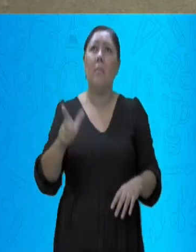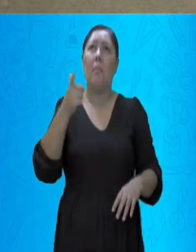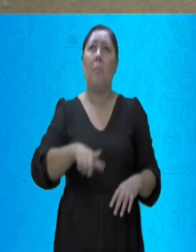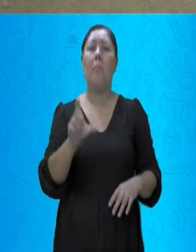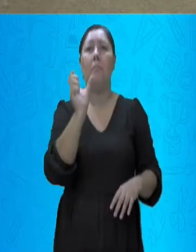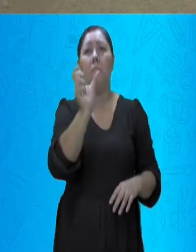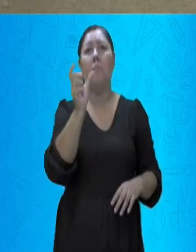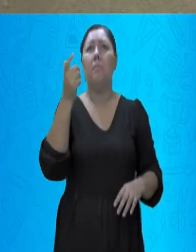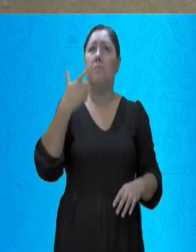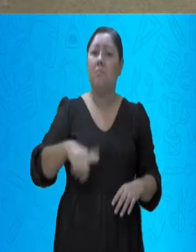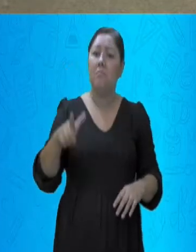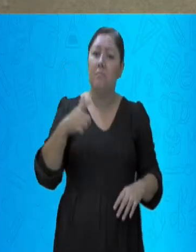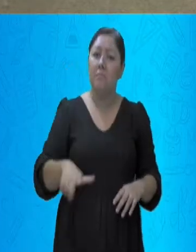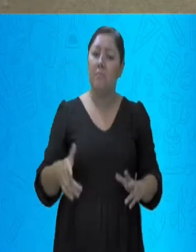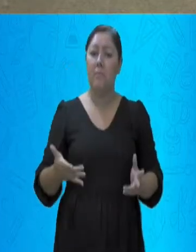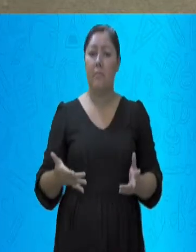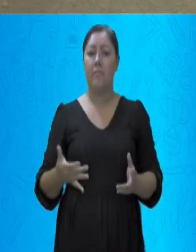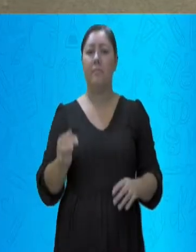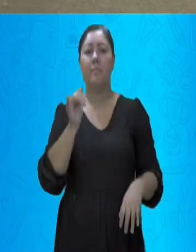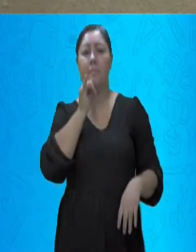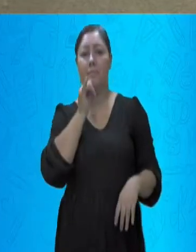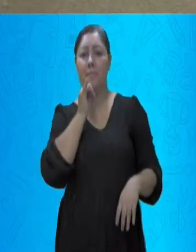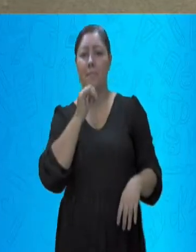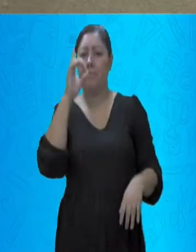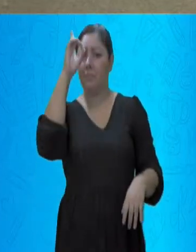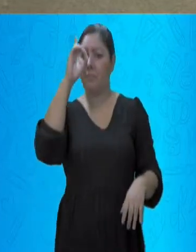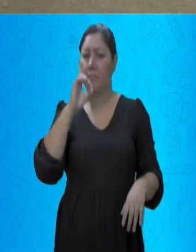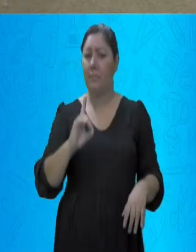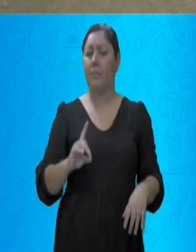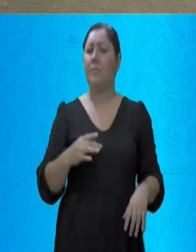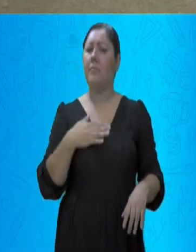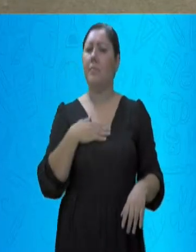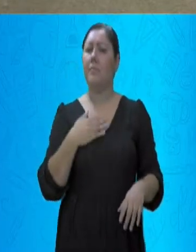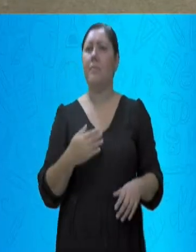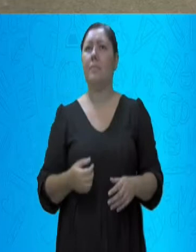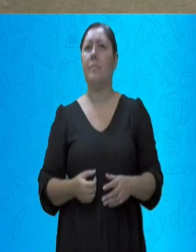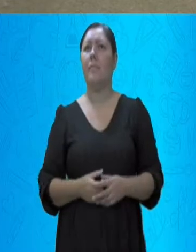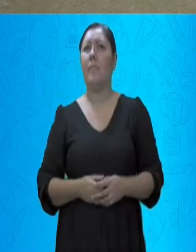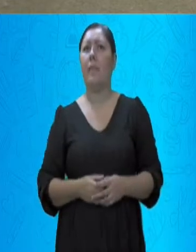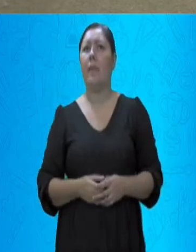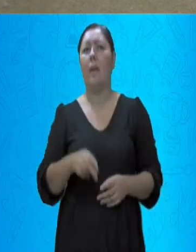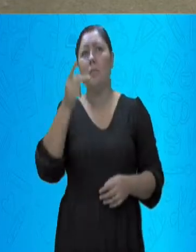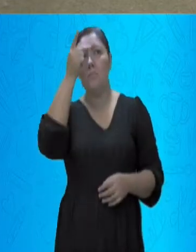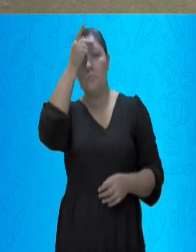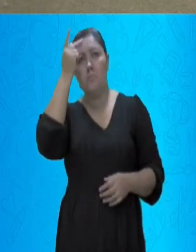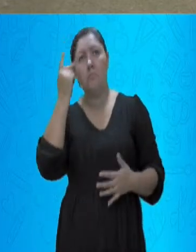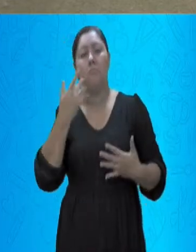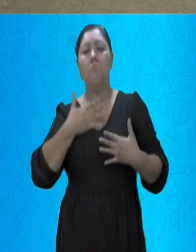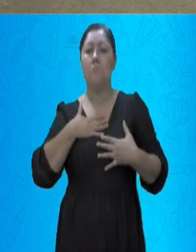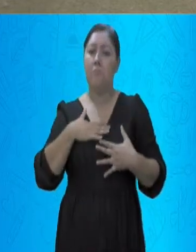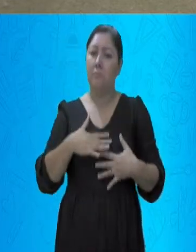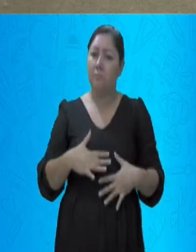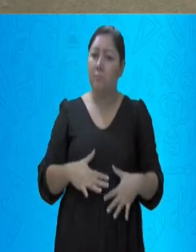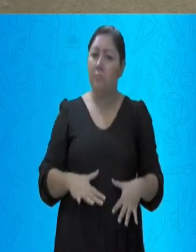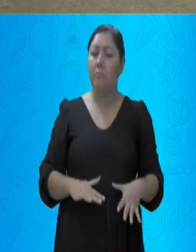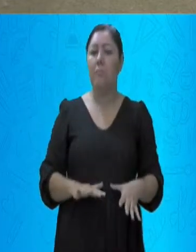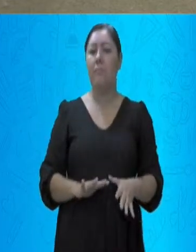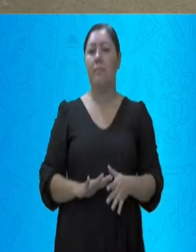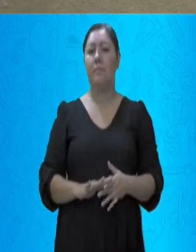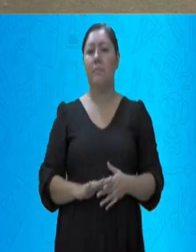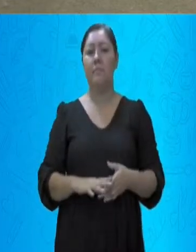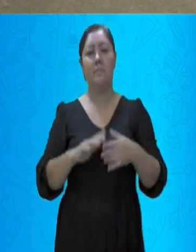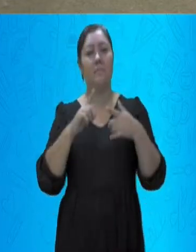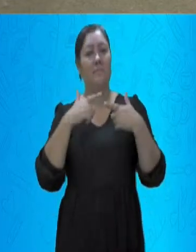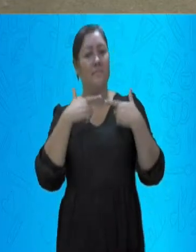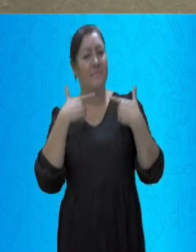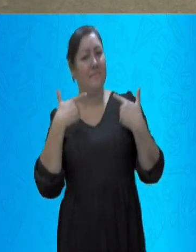falar do diretor. O meu diretor é uma pessoa muito tranquila, ele é uma pessoa